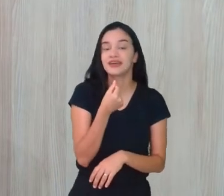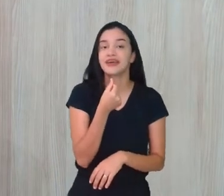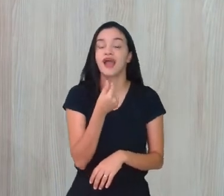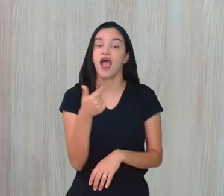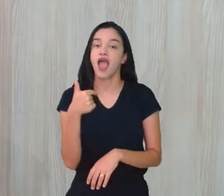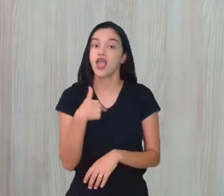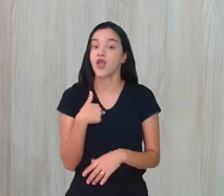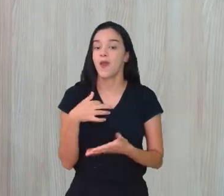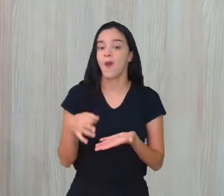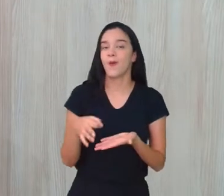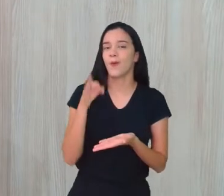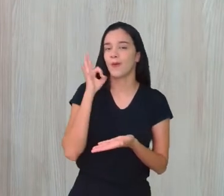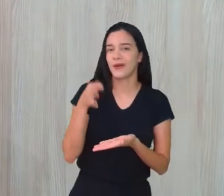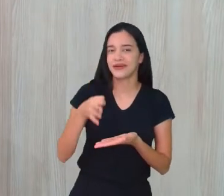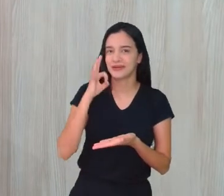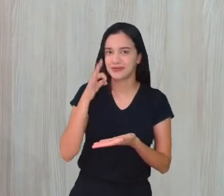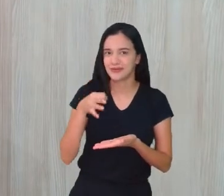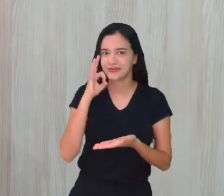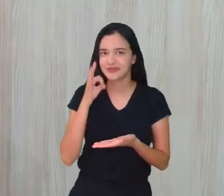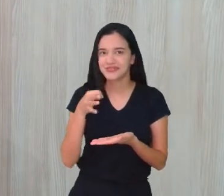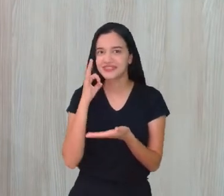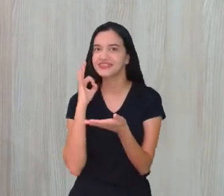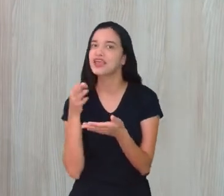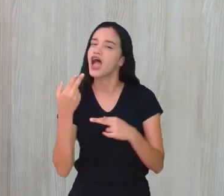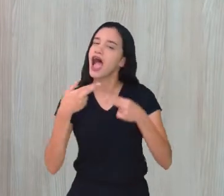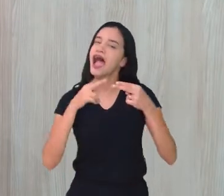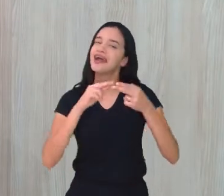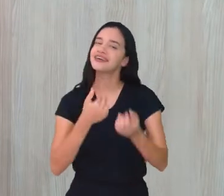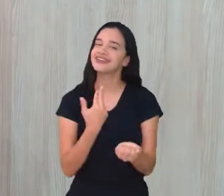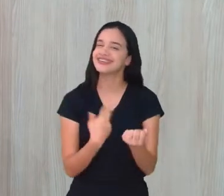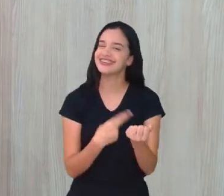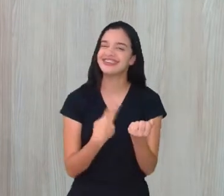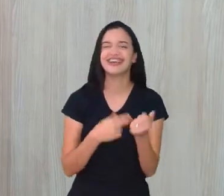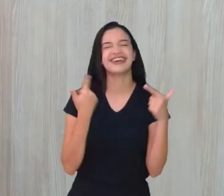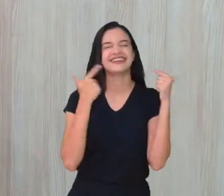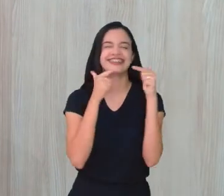estou tomando meu cafezinho. Rimou, professor? Aí,